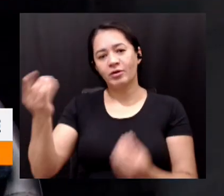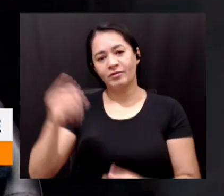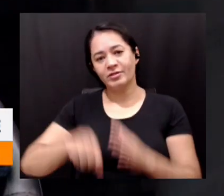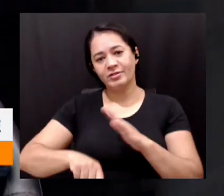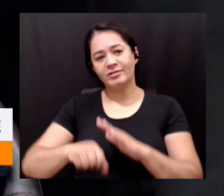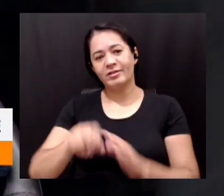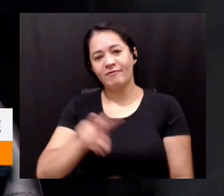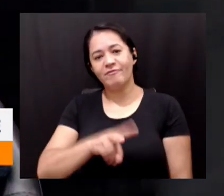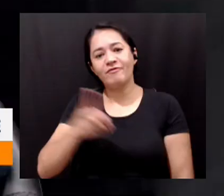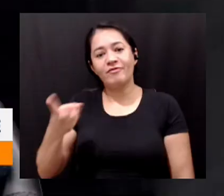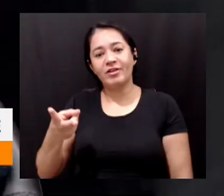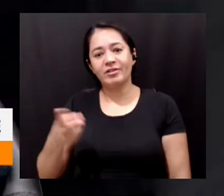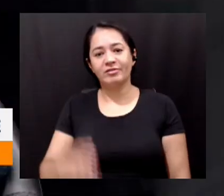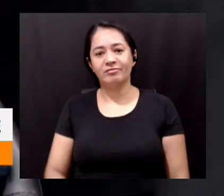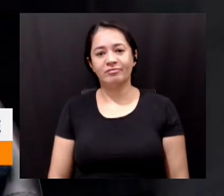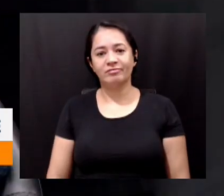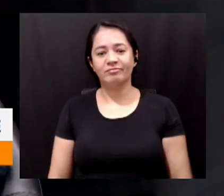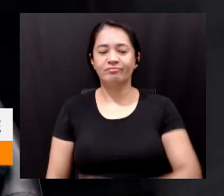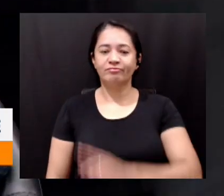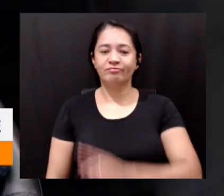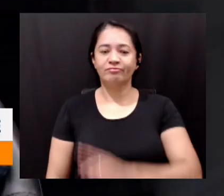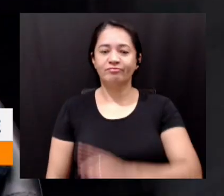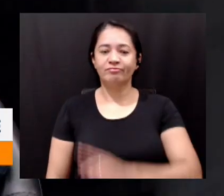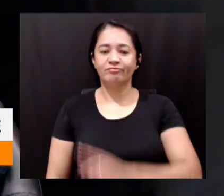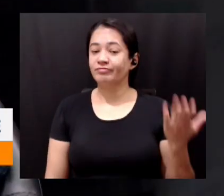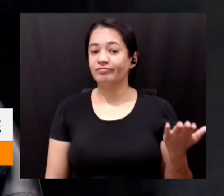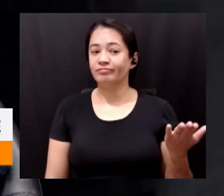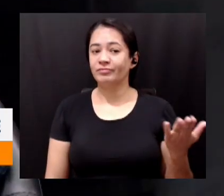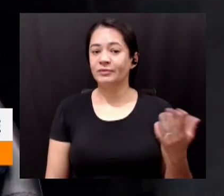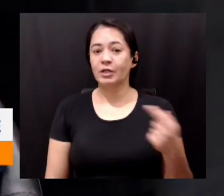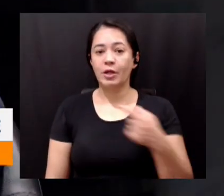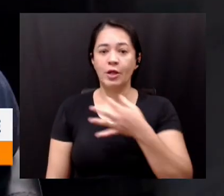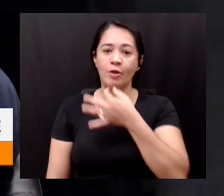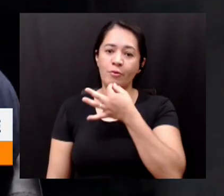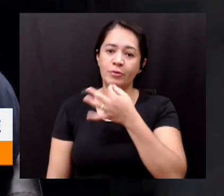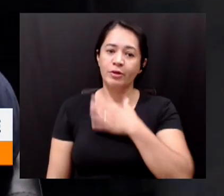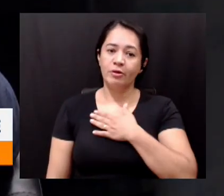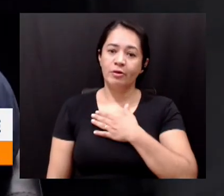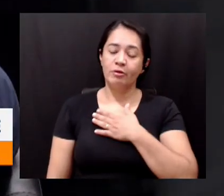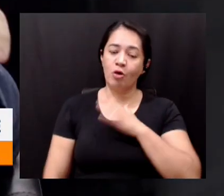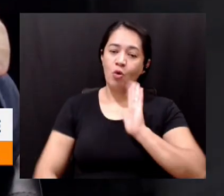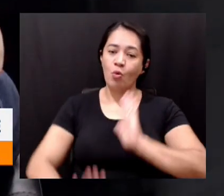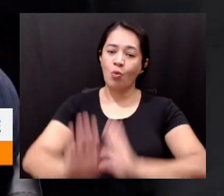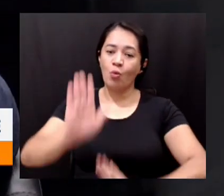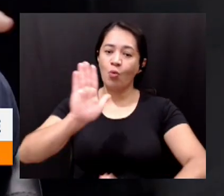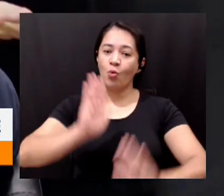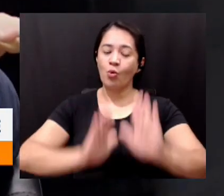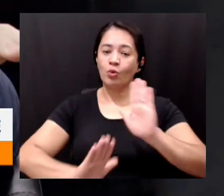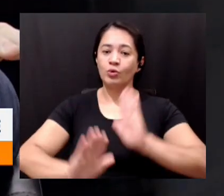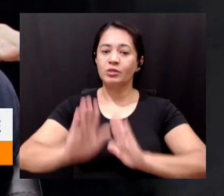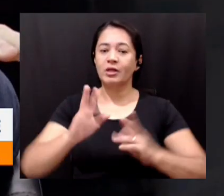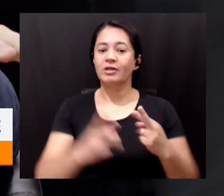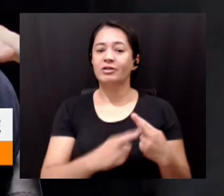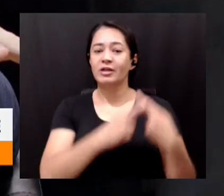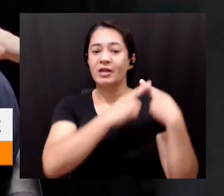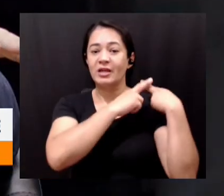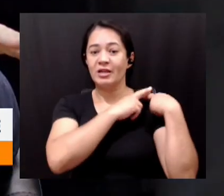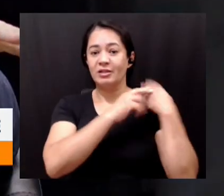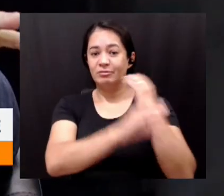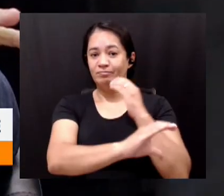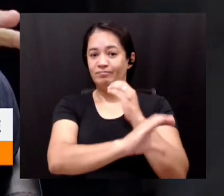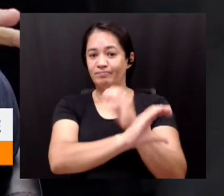né? Então eu vejo isso com uma certa cautela, e a responsabilidade civil dessas